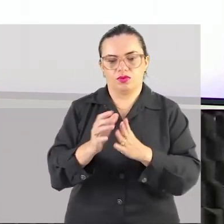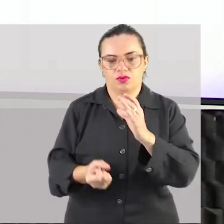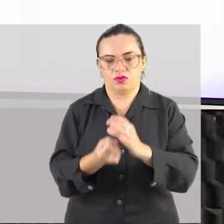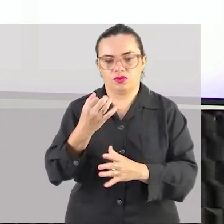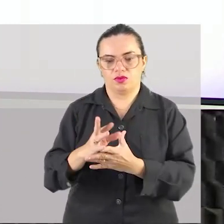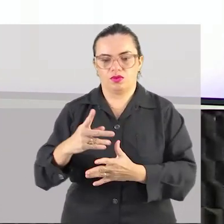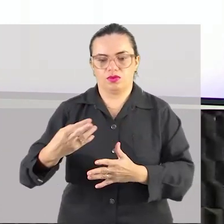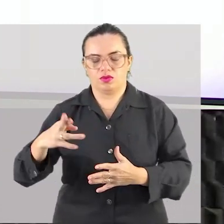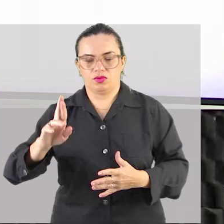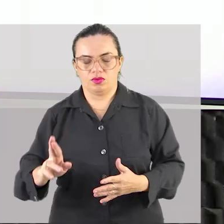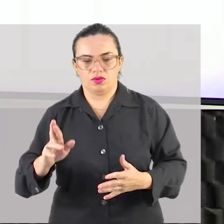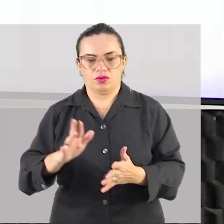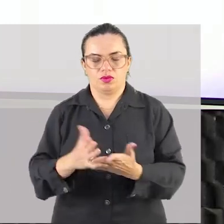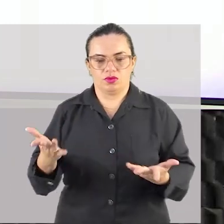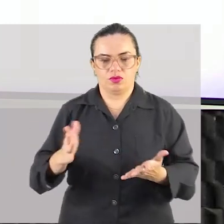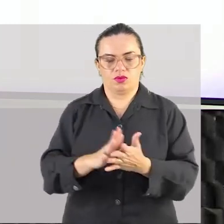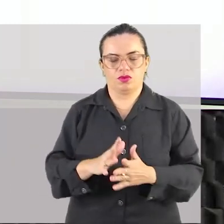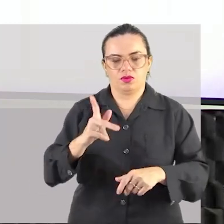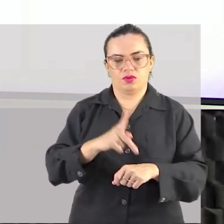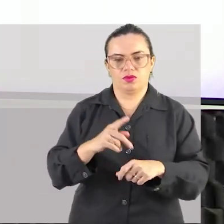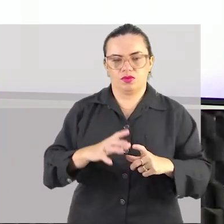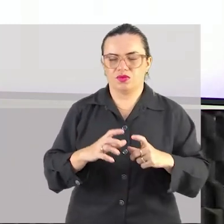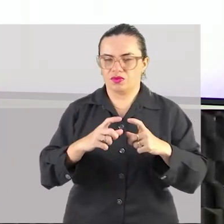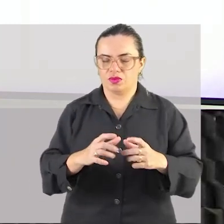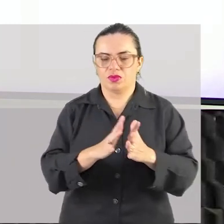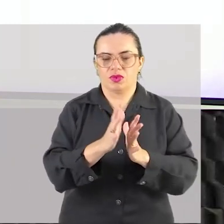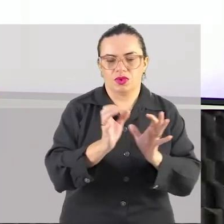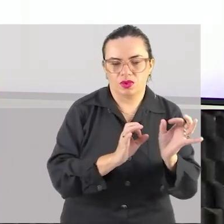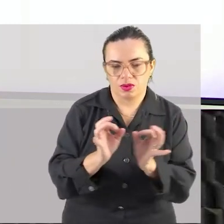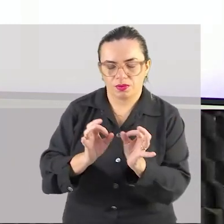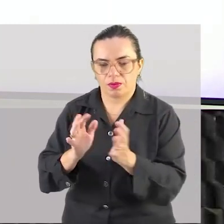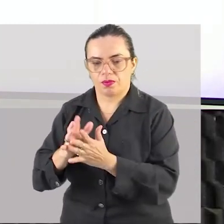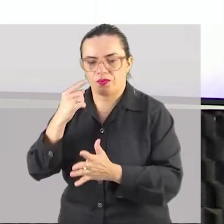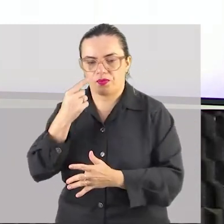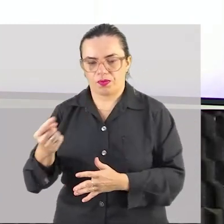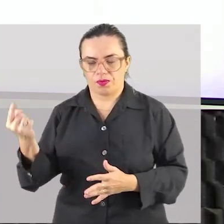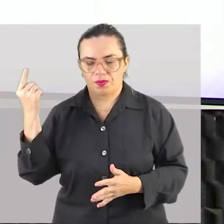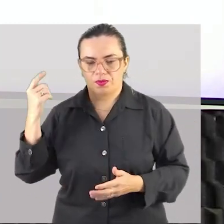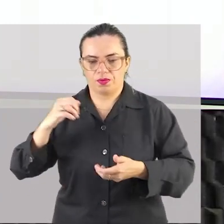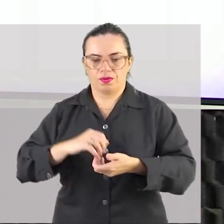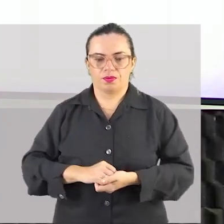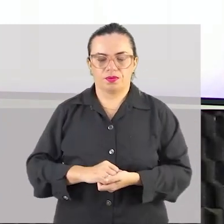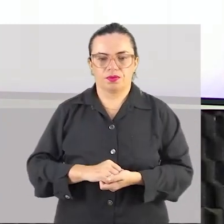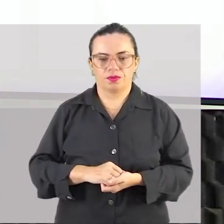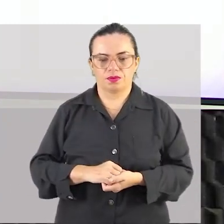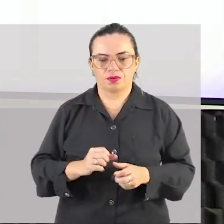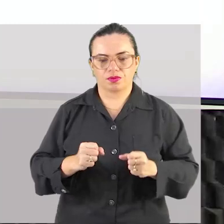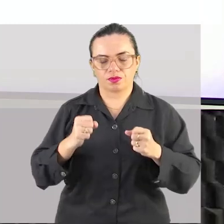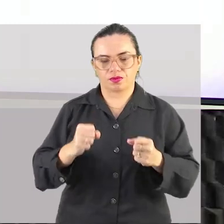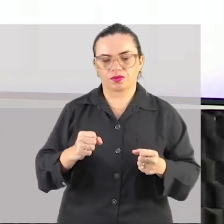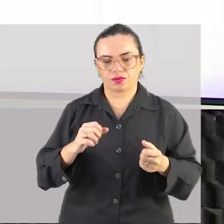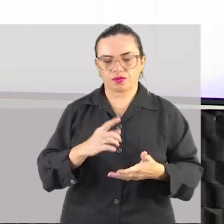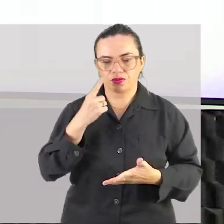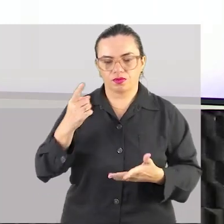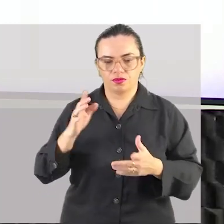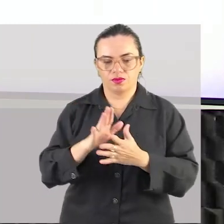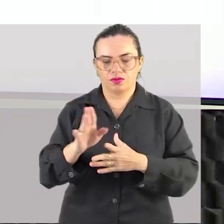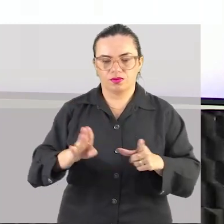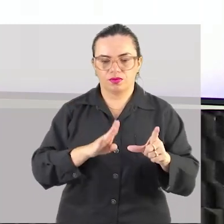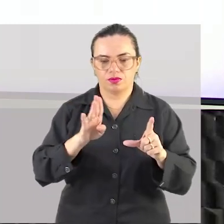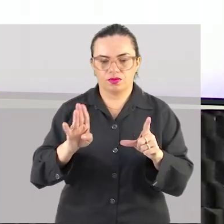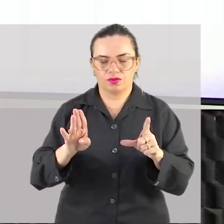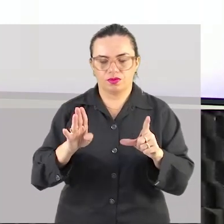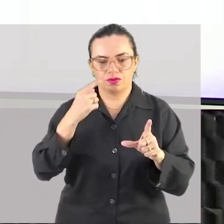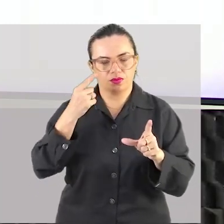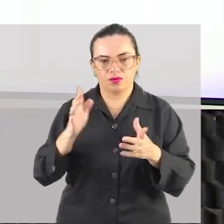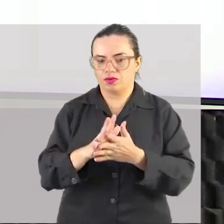sedimentos e rochas sedimentares. Não necessariamente nessa ordem, tá? Mas sedimentos e rochas sedimentares. Não pode ser instabilidade